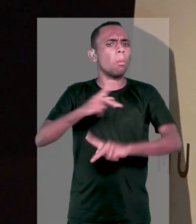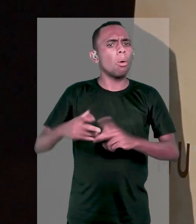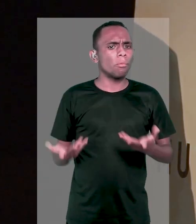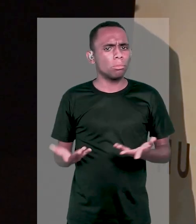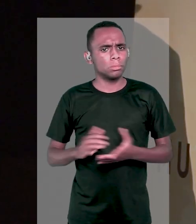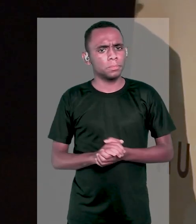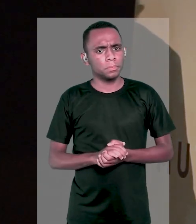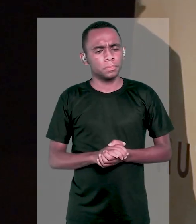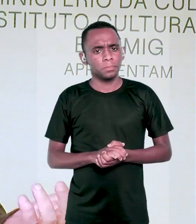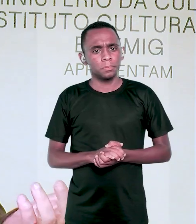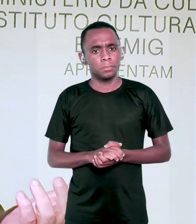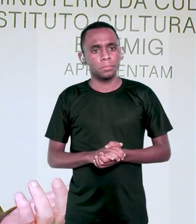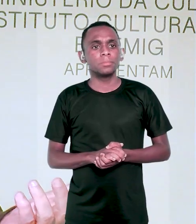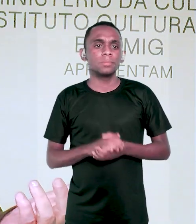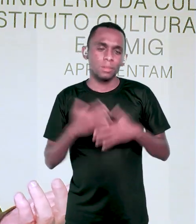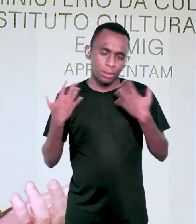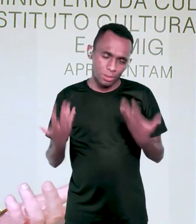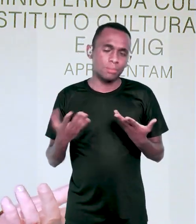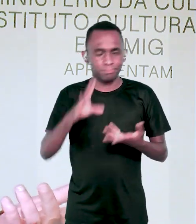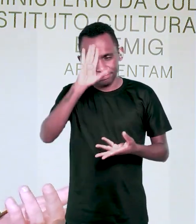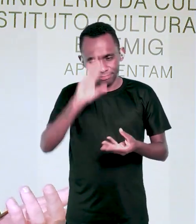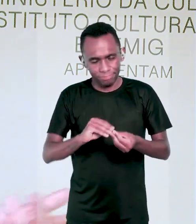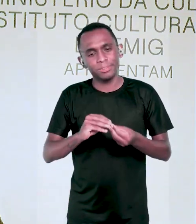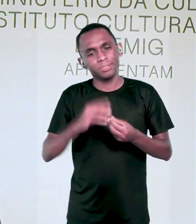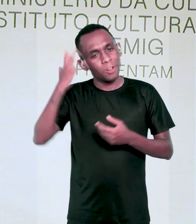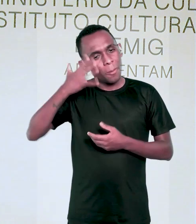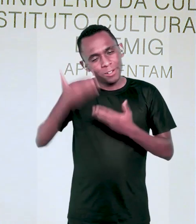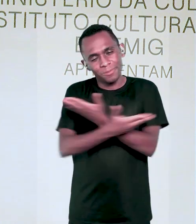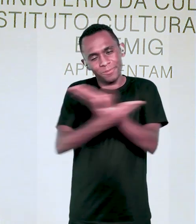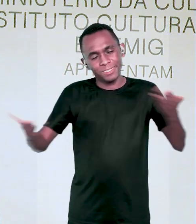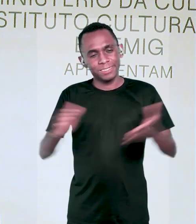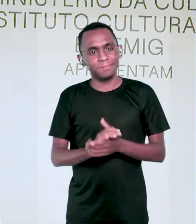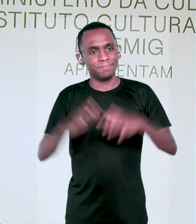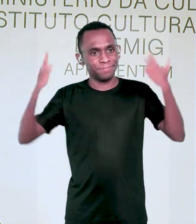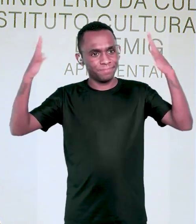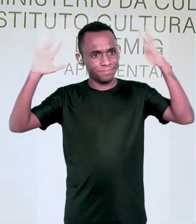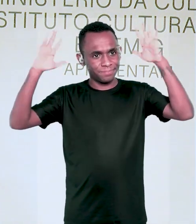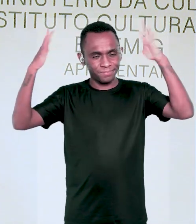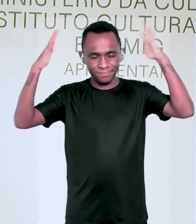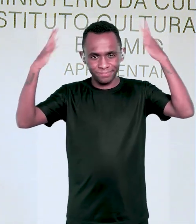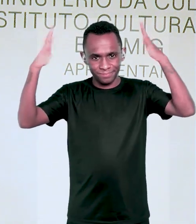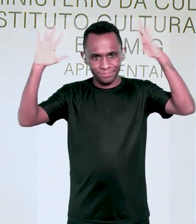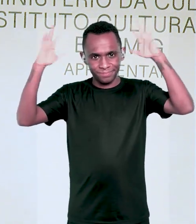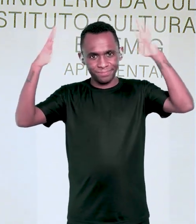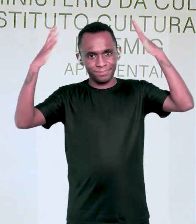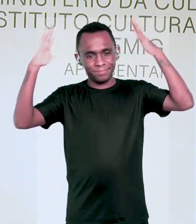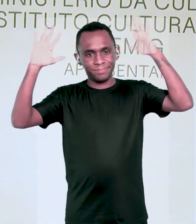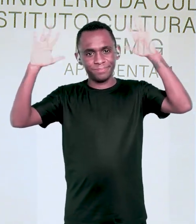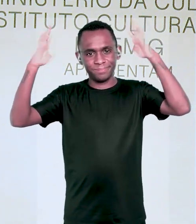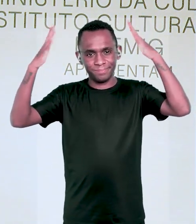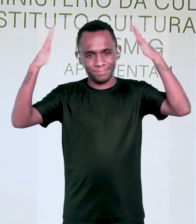e ele tem uma frase que é dita num curso de 1941 no início da segunda guerra mundial